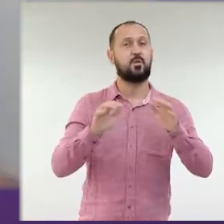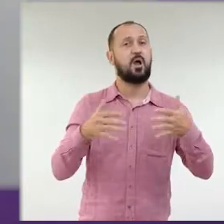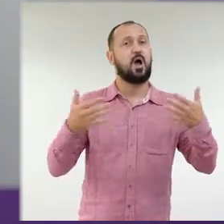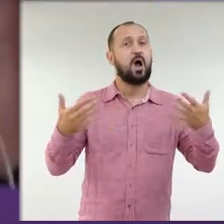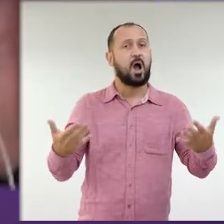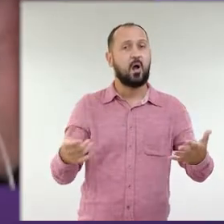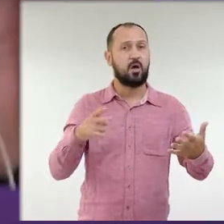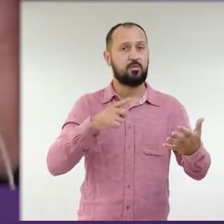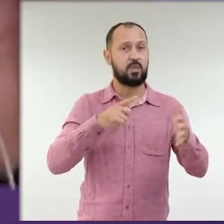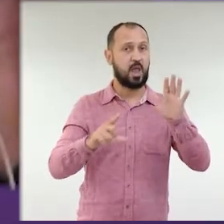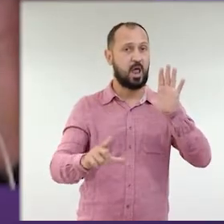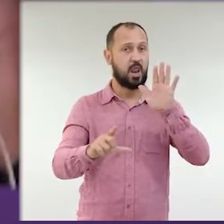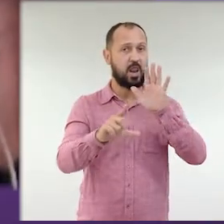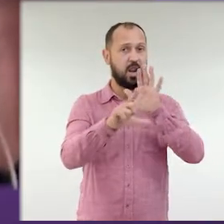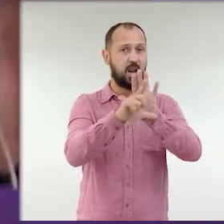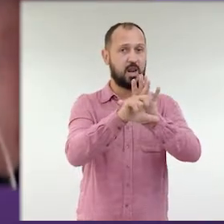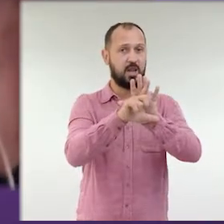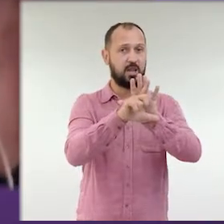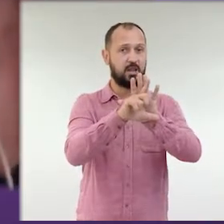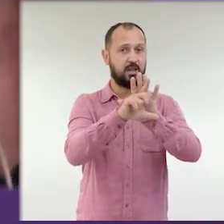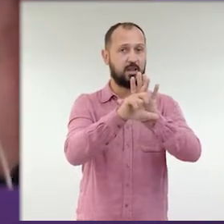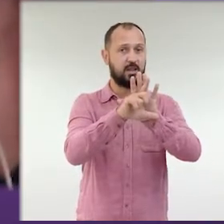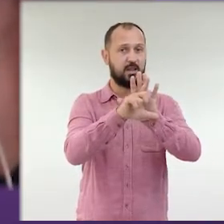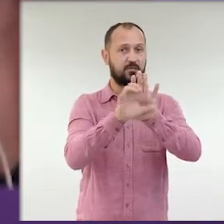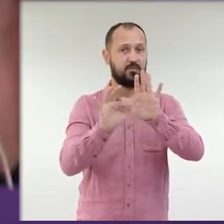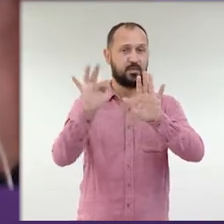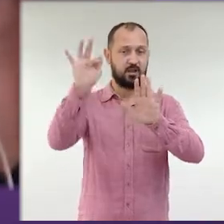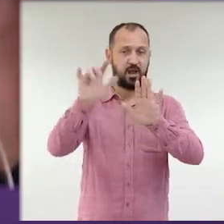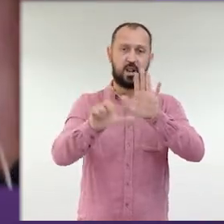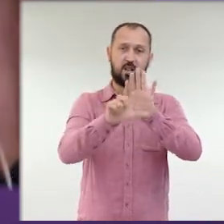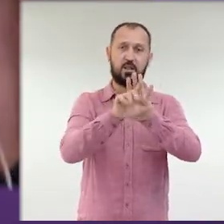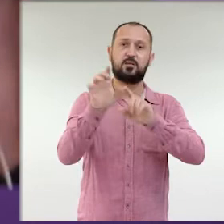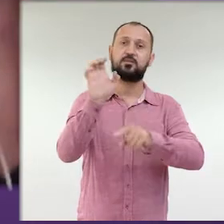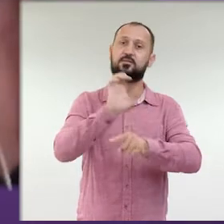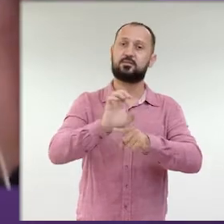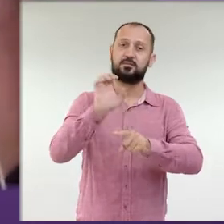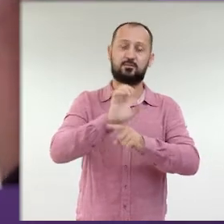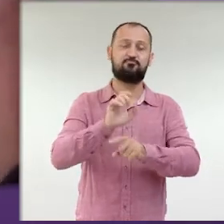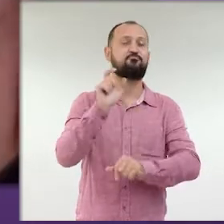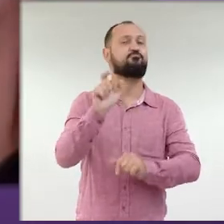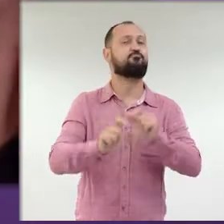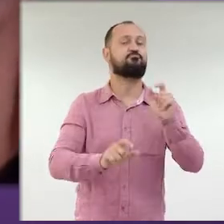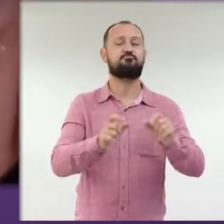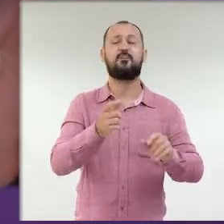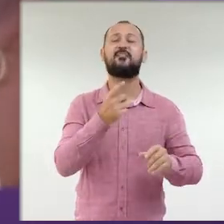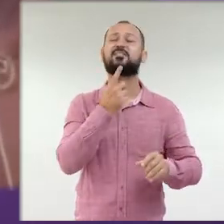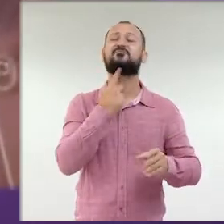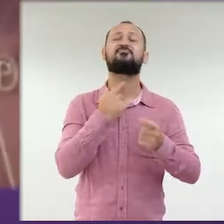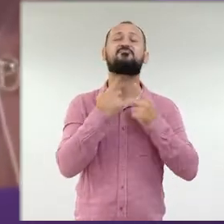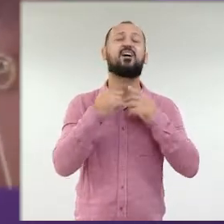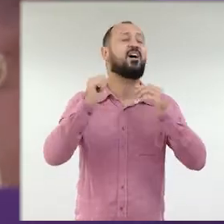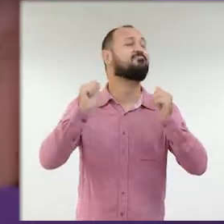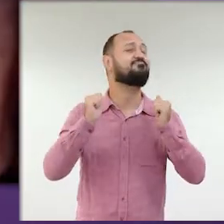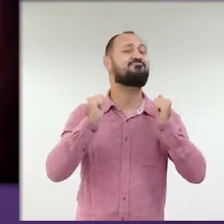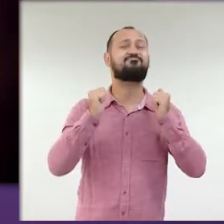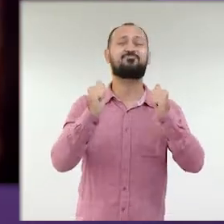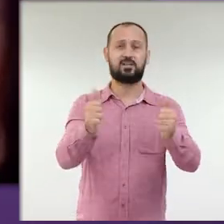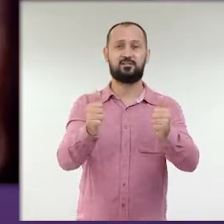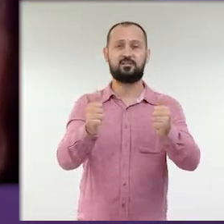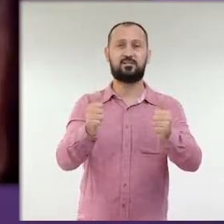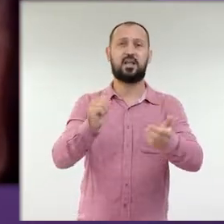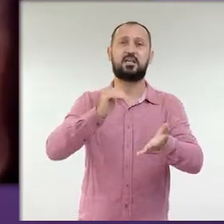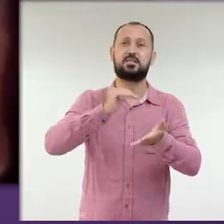agora nós temos a legislação federal, a legislação estadual, a boa vontade, a disponibilidade